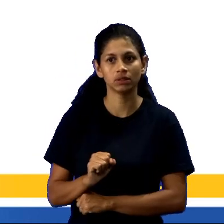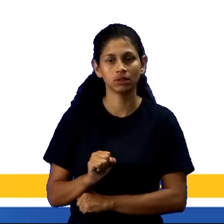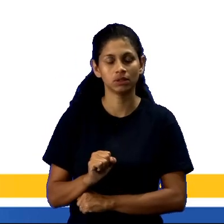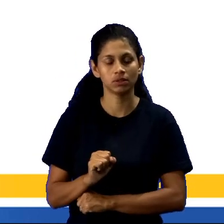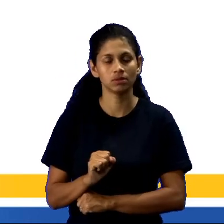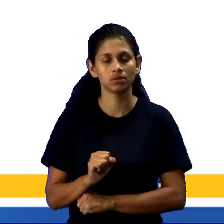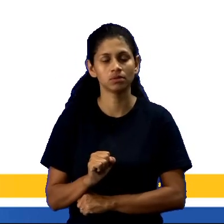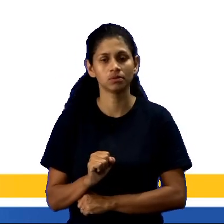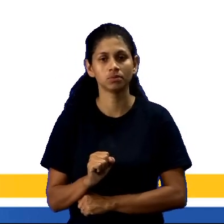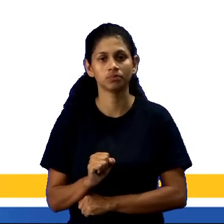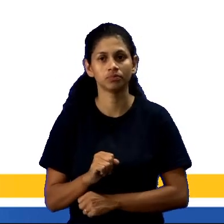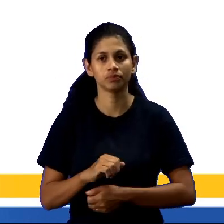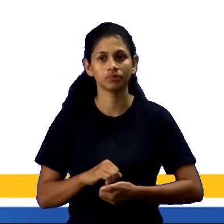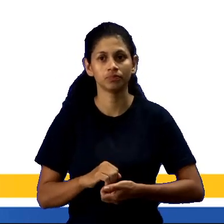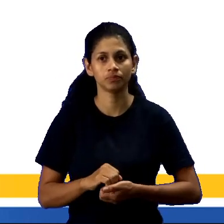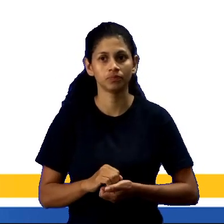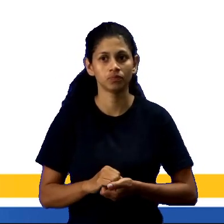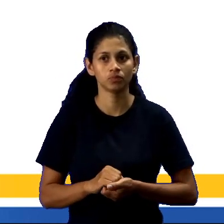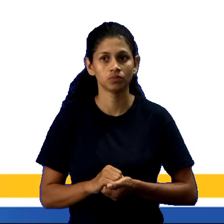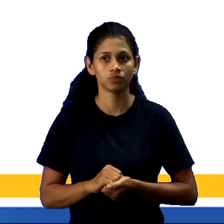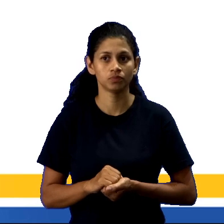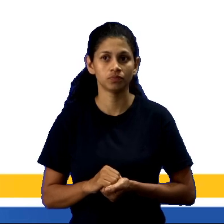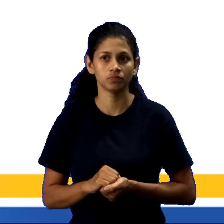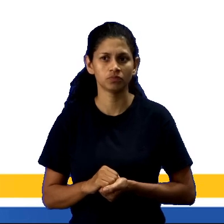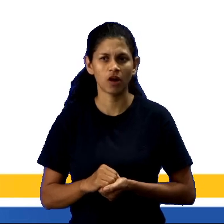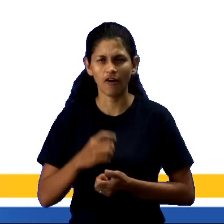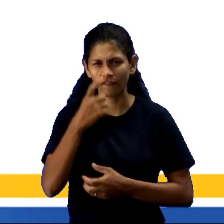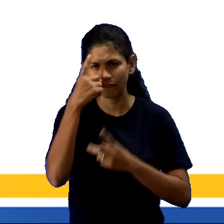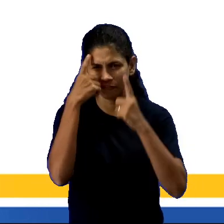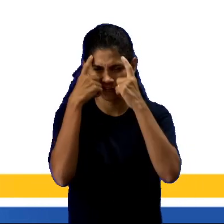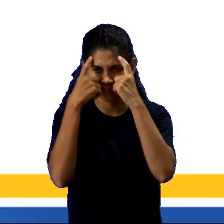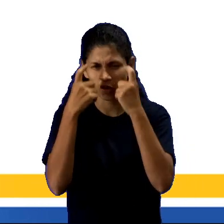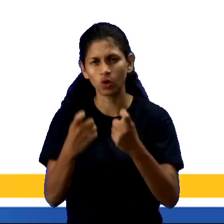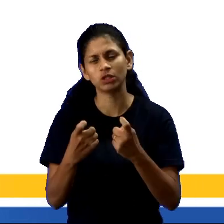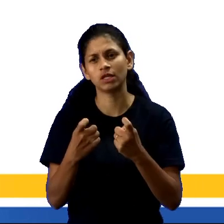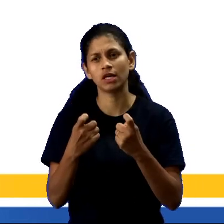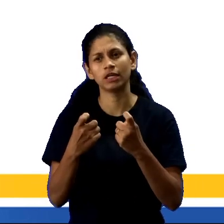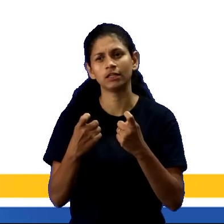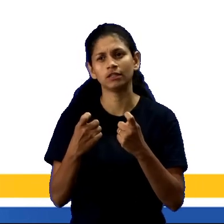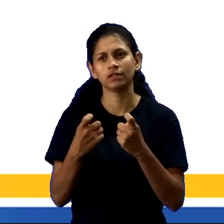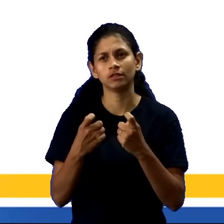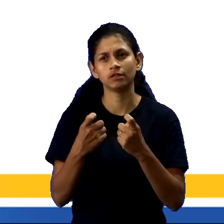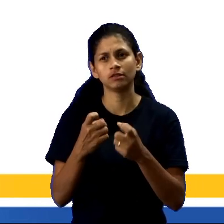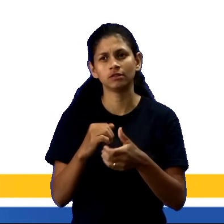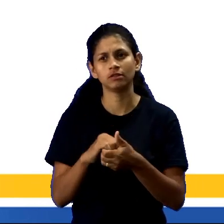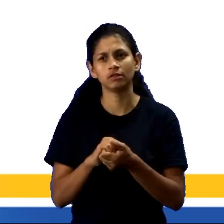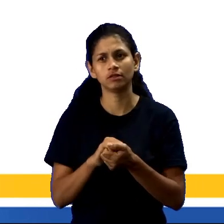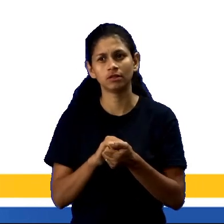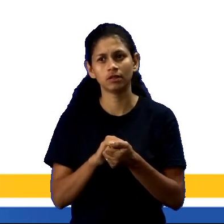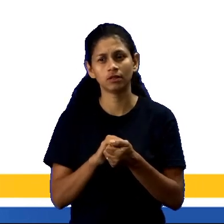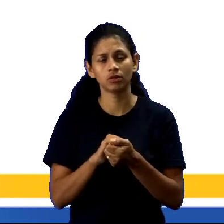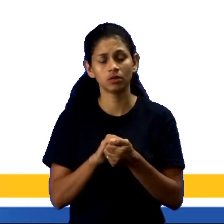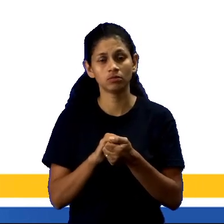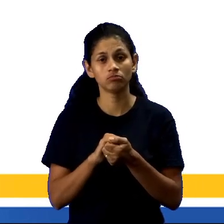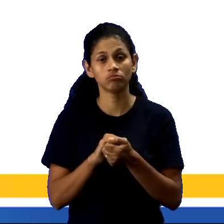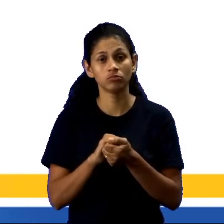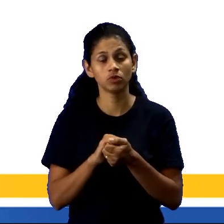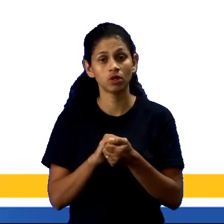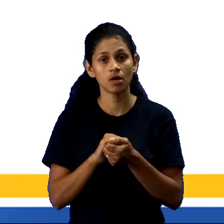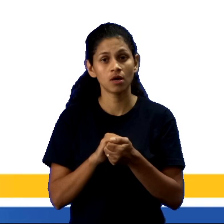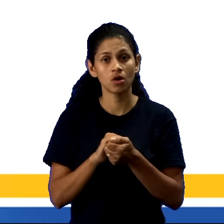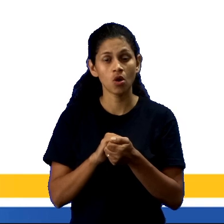violento, aterrorizante, vexatório ou constrangedor. Então, gente, vejam o que o artigo 18 diz. É dever